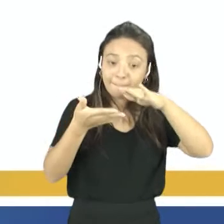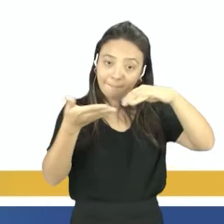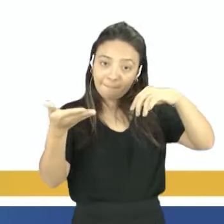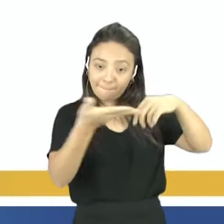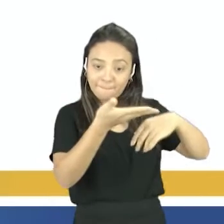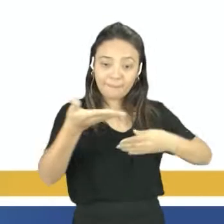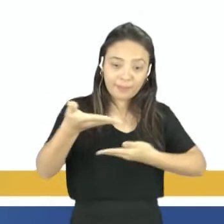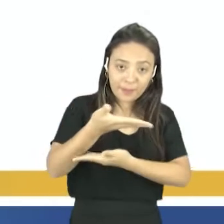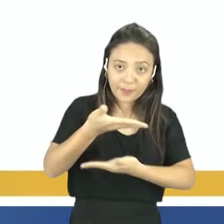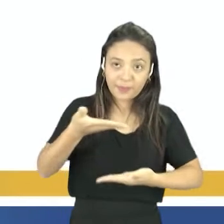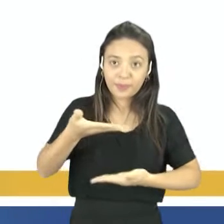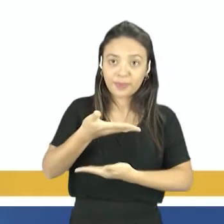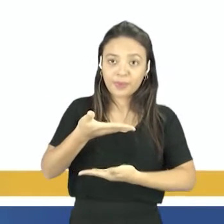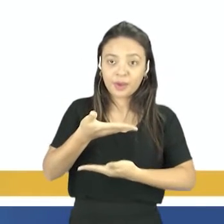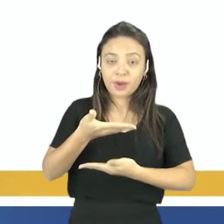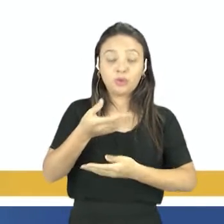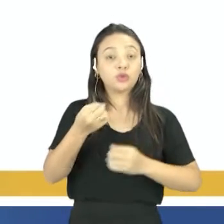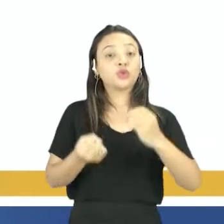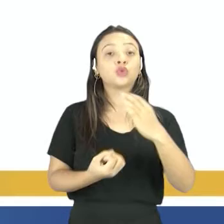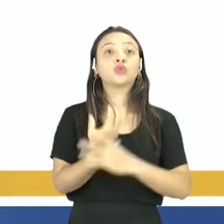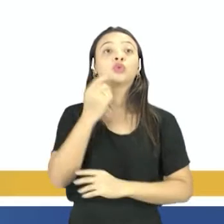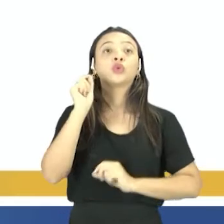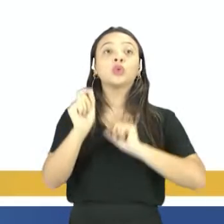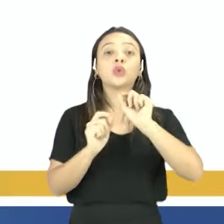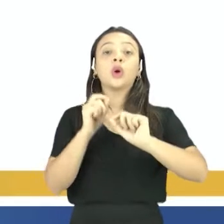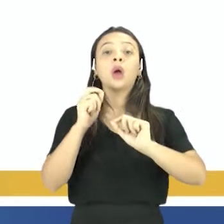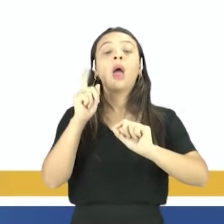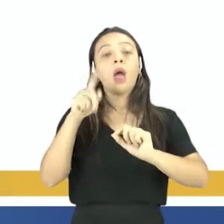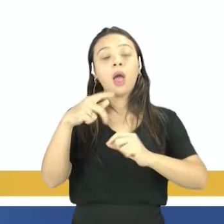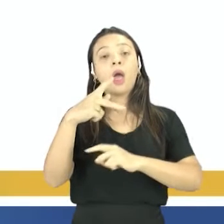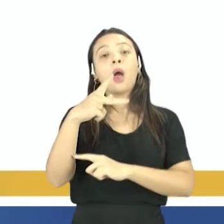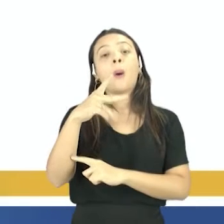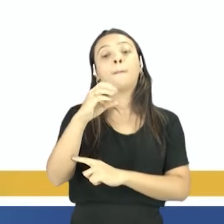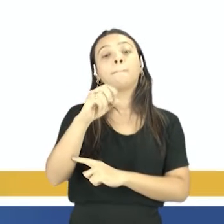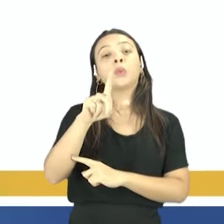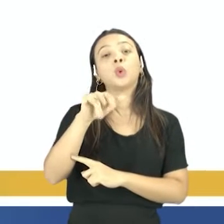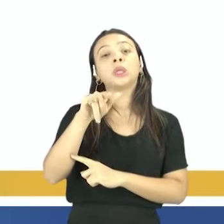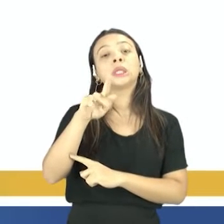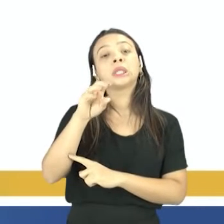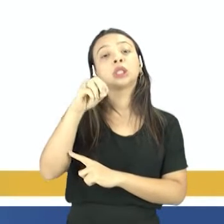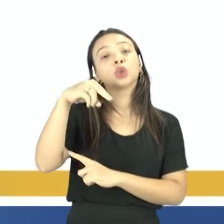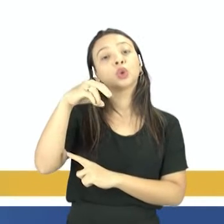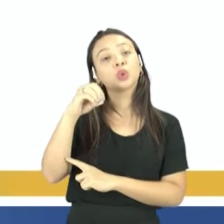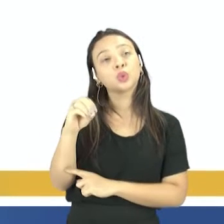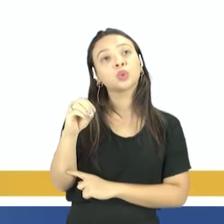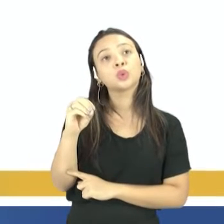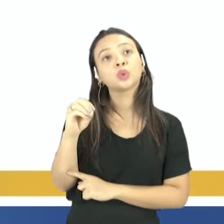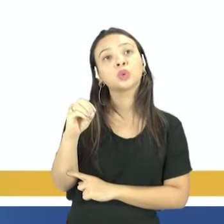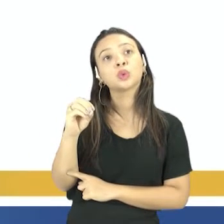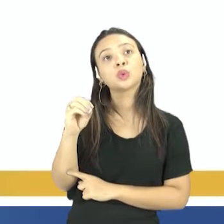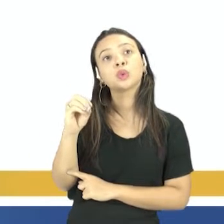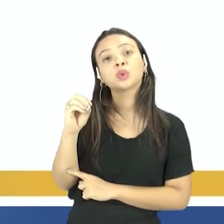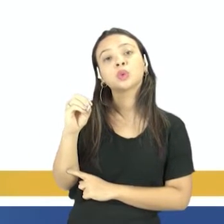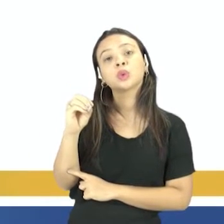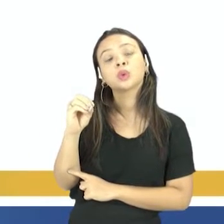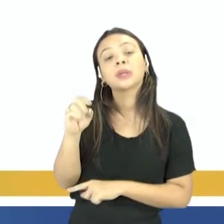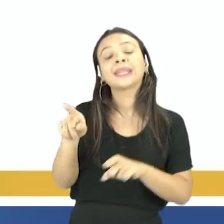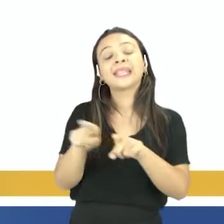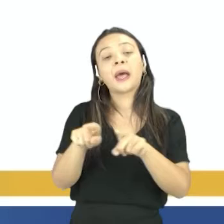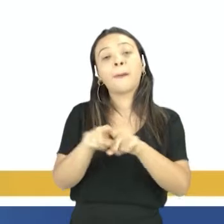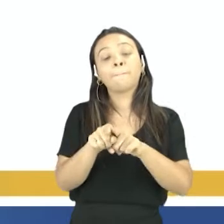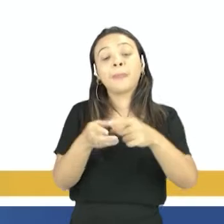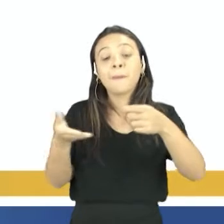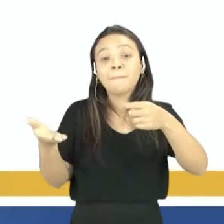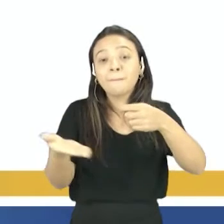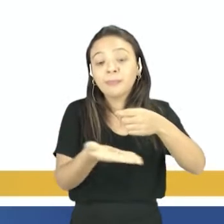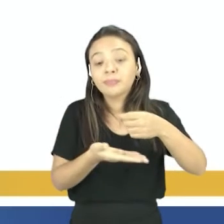certo? A secção formada é um polígono, certo? É um polígono paralelo da base, que não